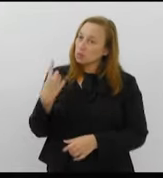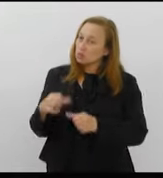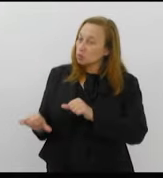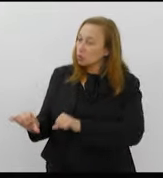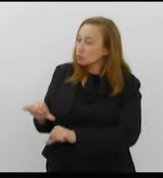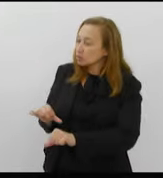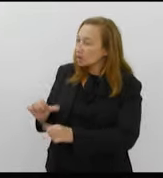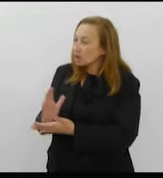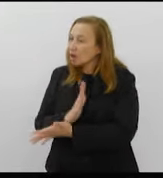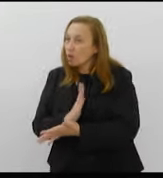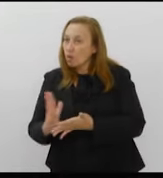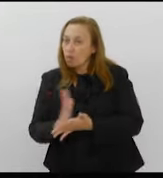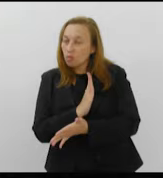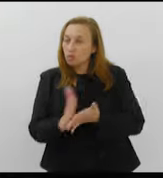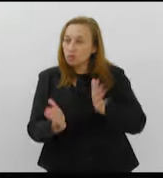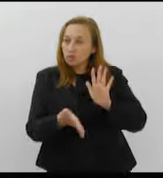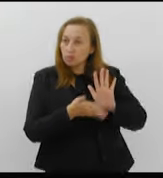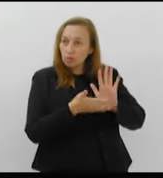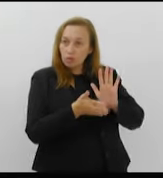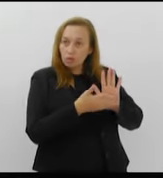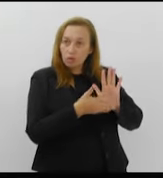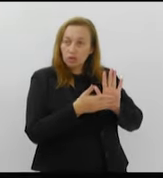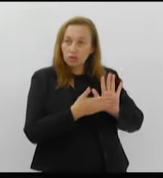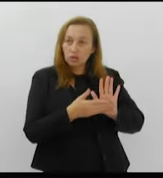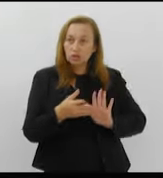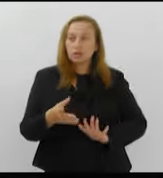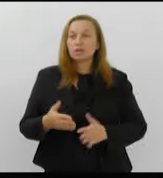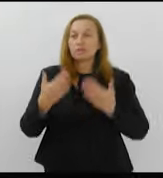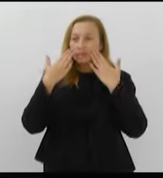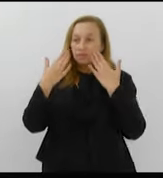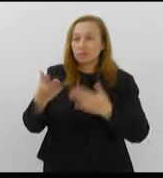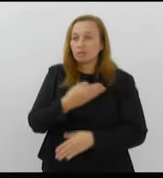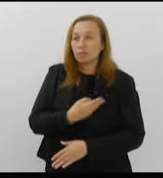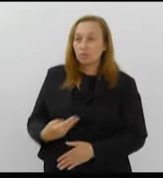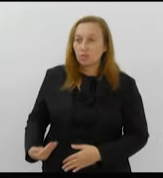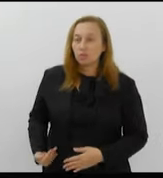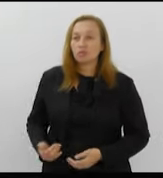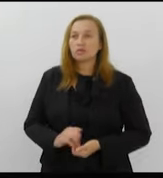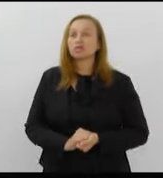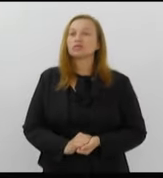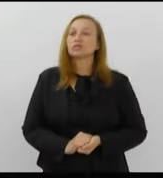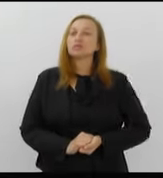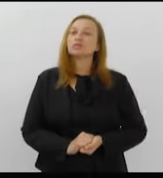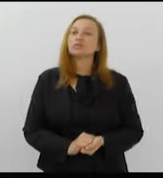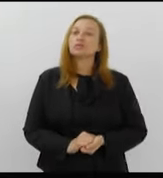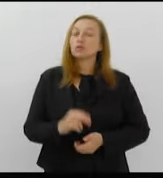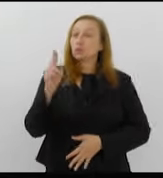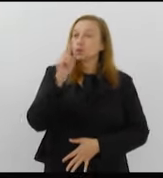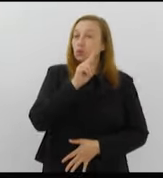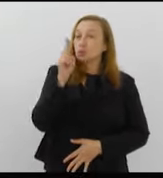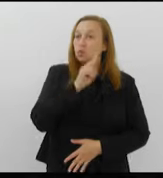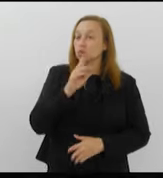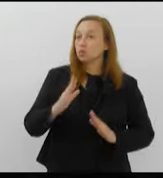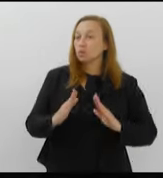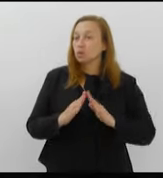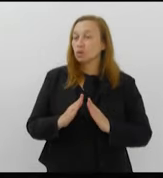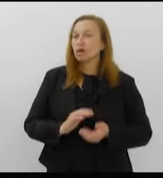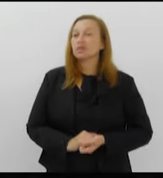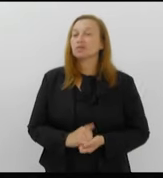a presente proposição apresentada pelo governo, sobretudo tramitando em regime de urgência nessa